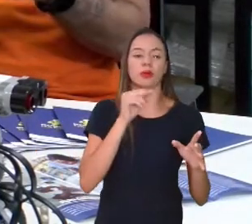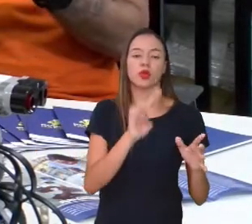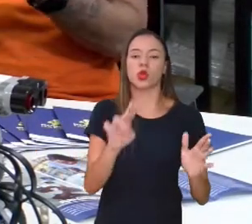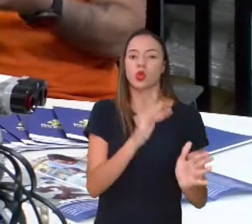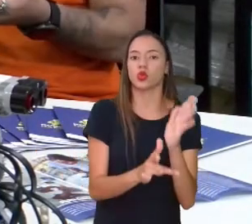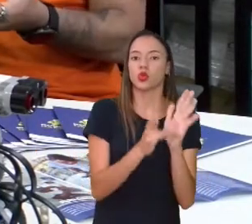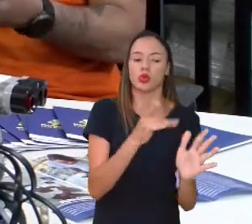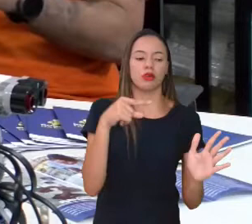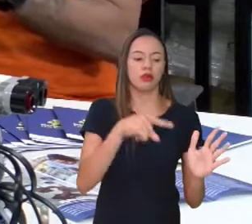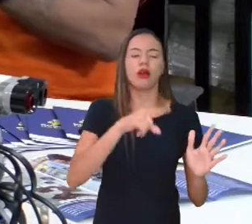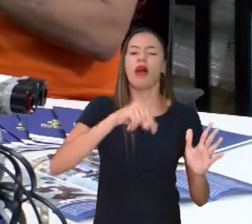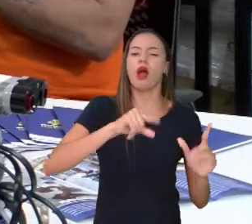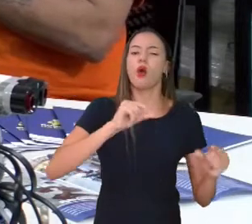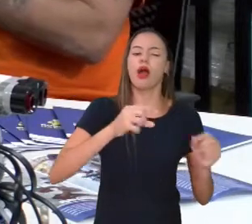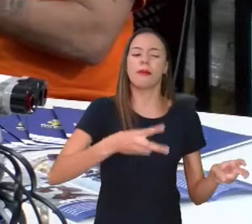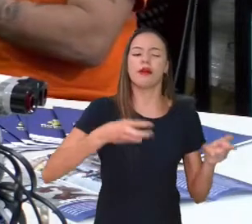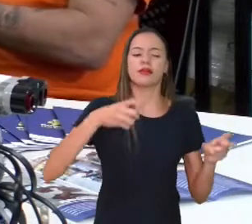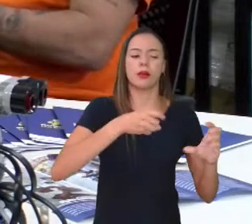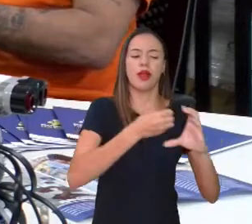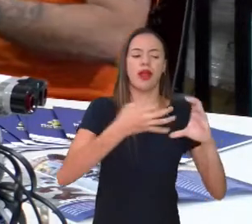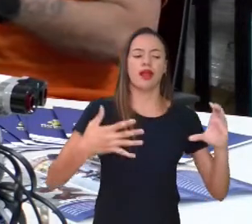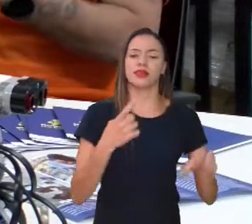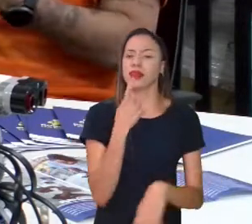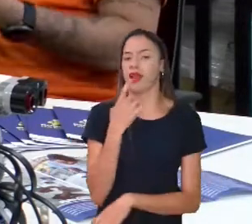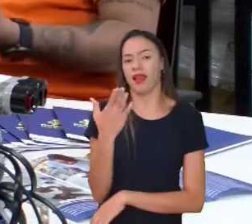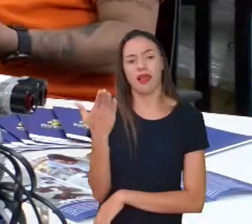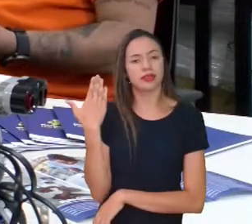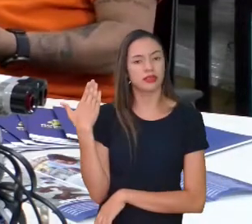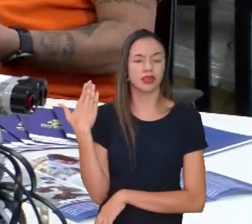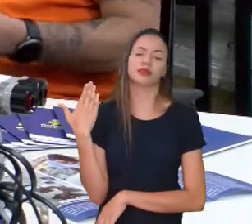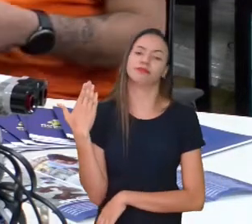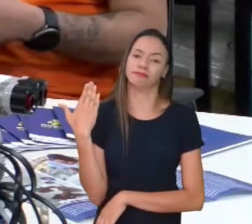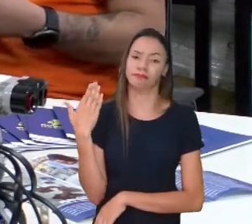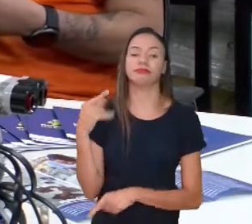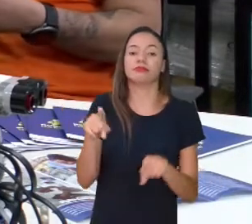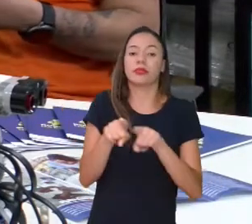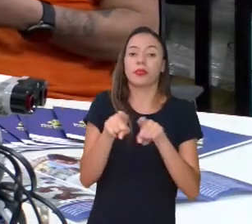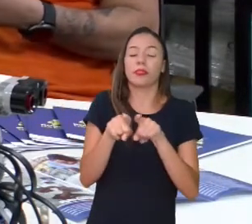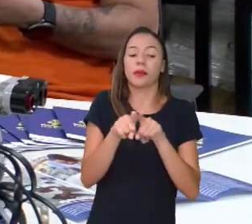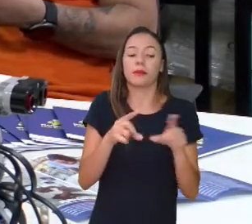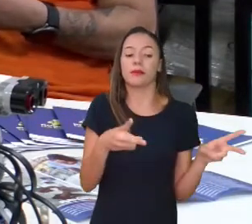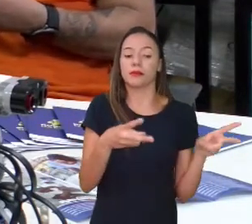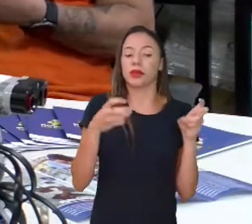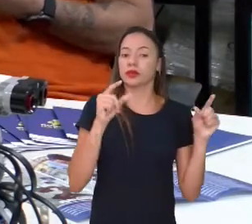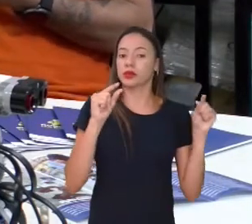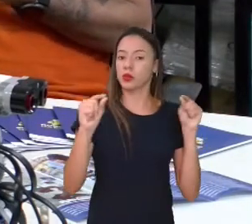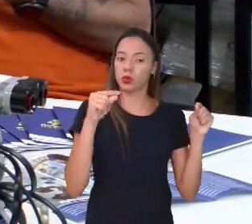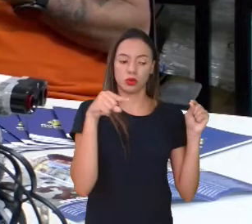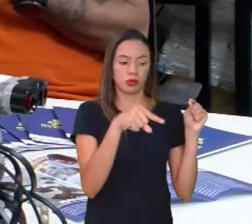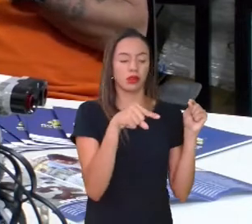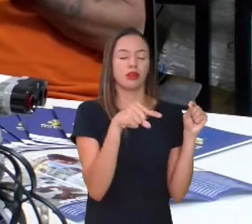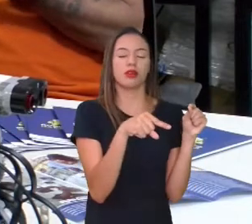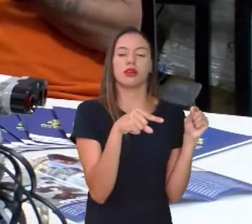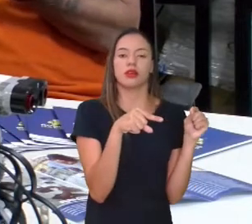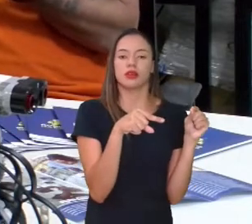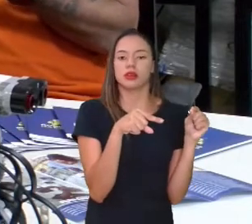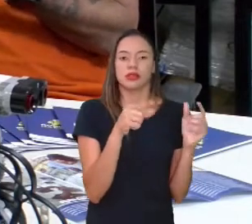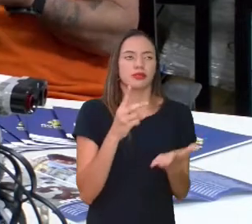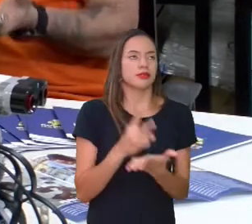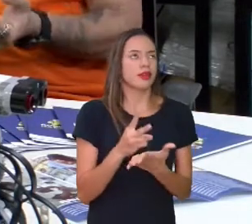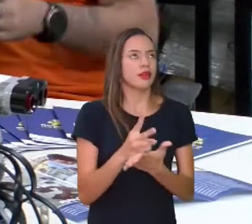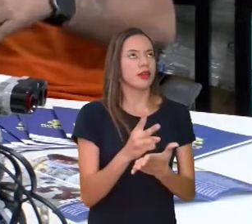uma característica bem recente, né? A gente percebe isso daí, porque esse modo da gente estar